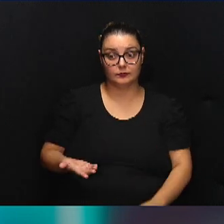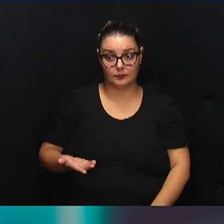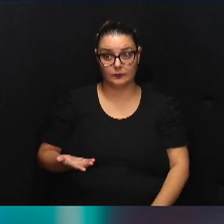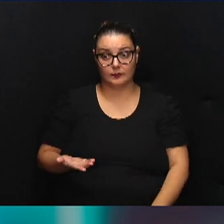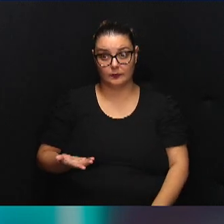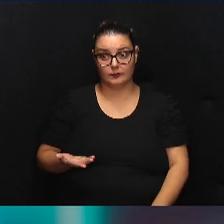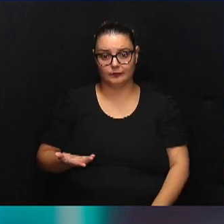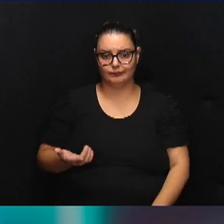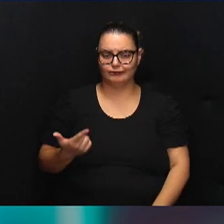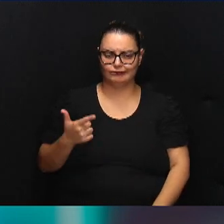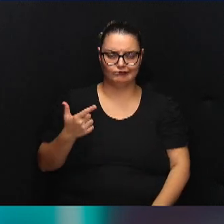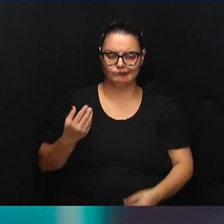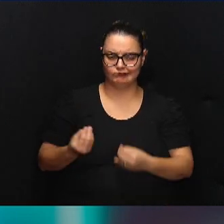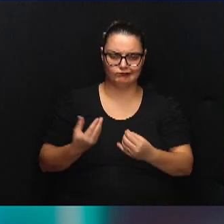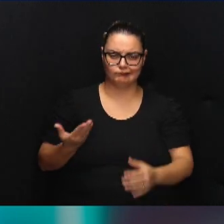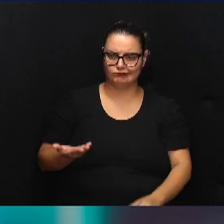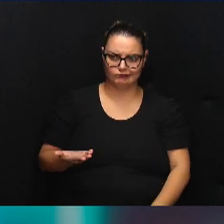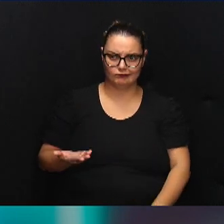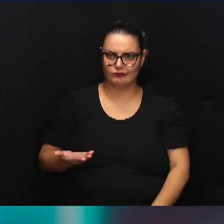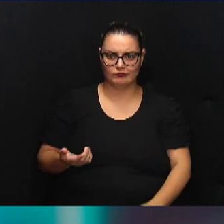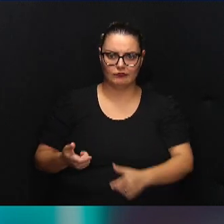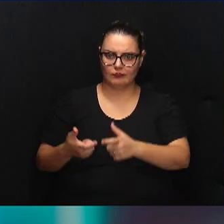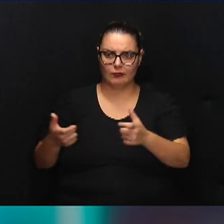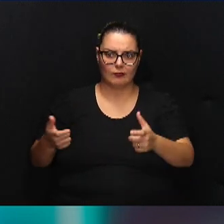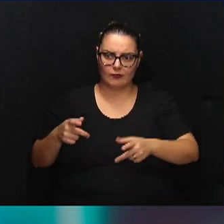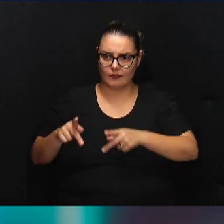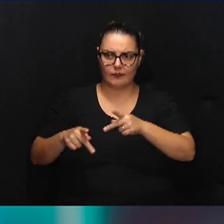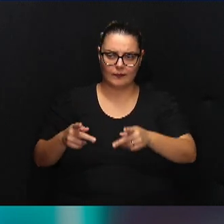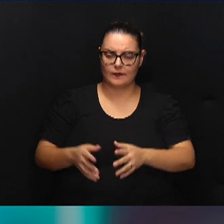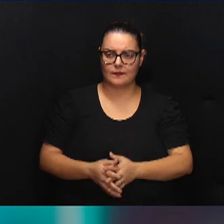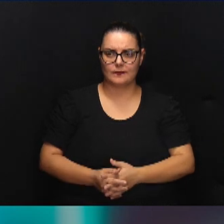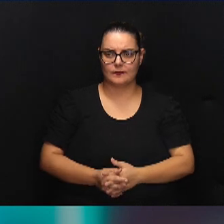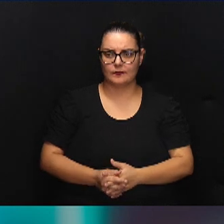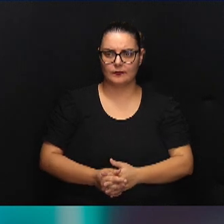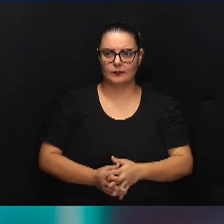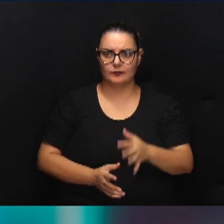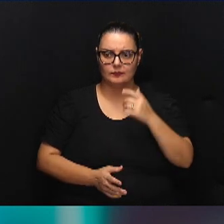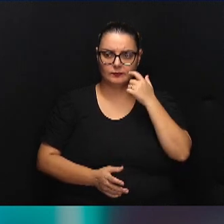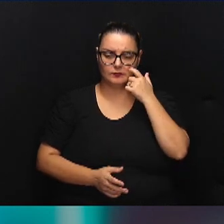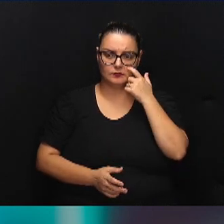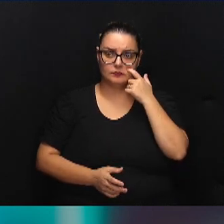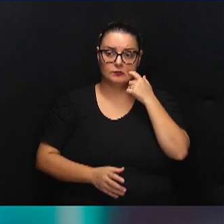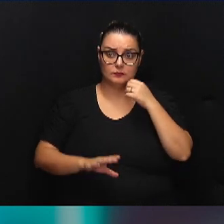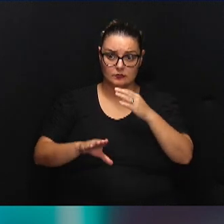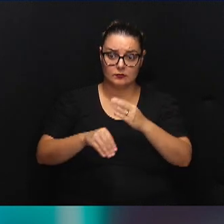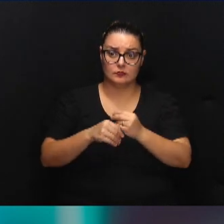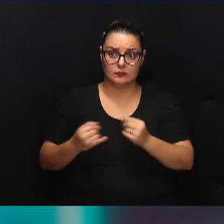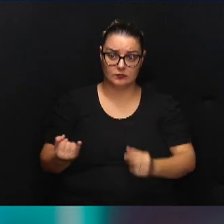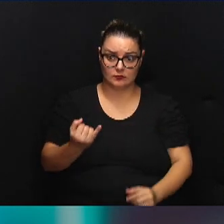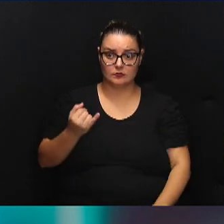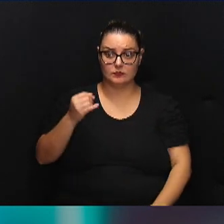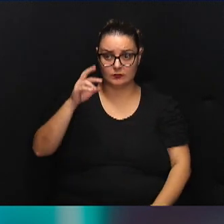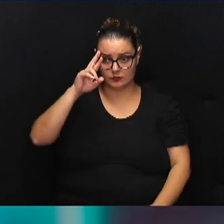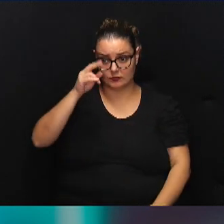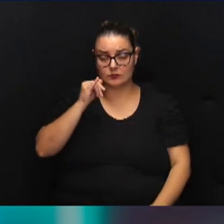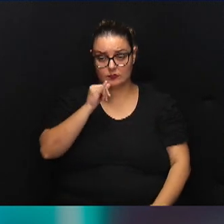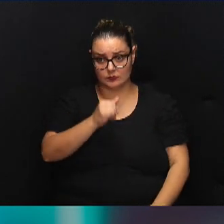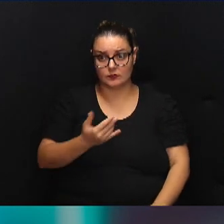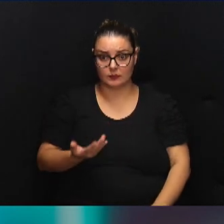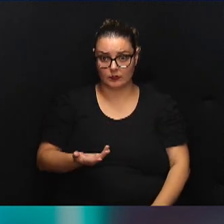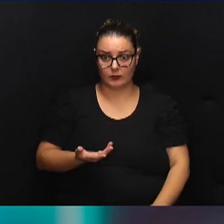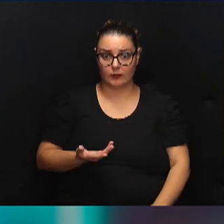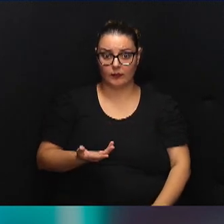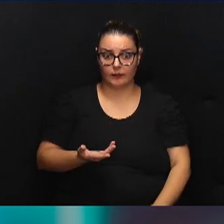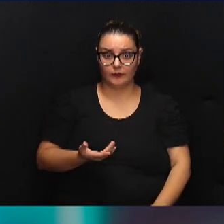de cogitação para a maior parte da população, né? E um adendo importante, doutor, que o senhor falou sobre o que